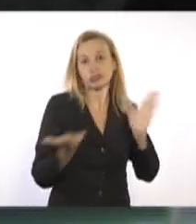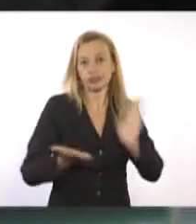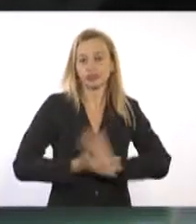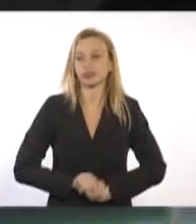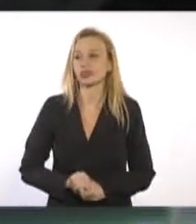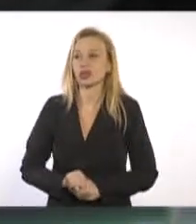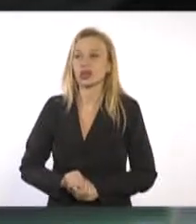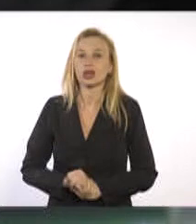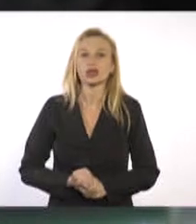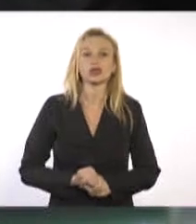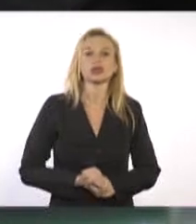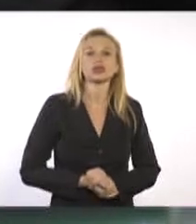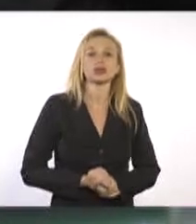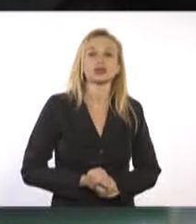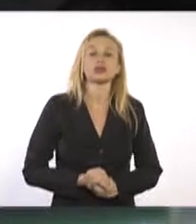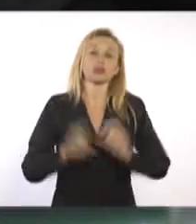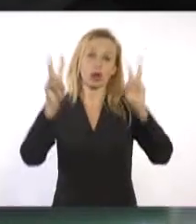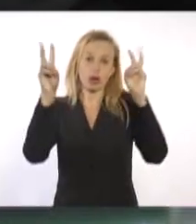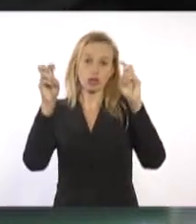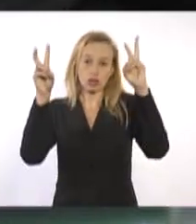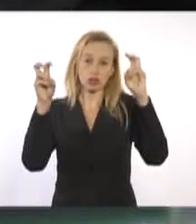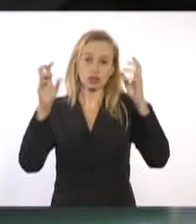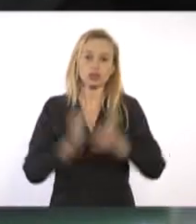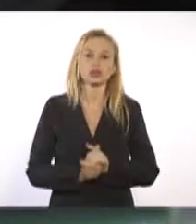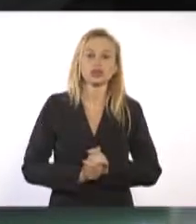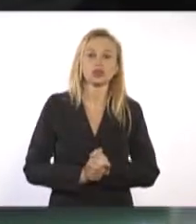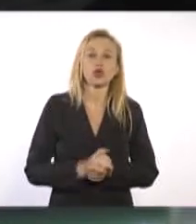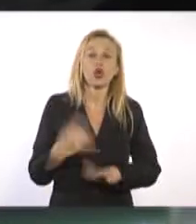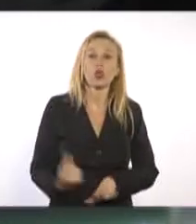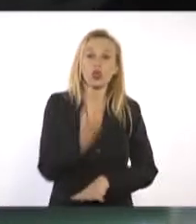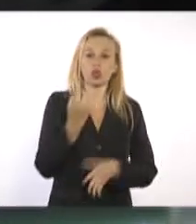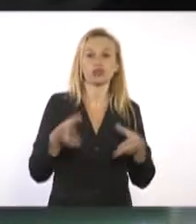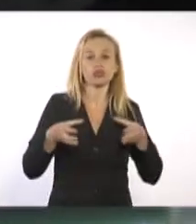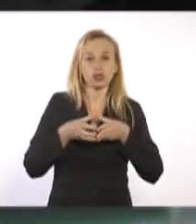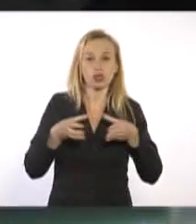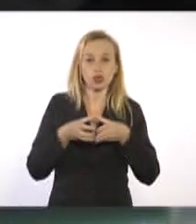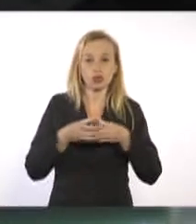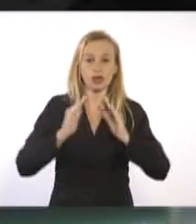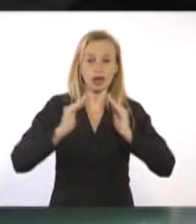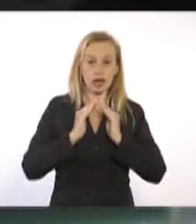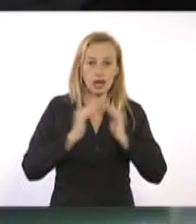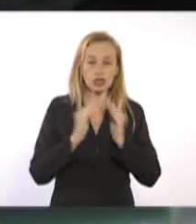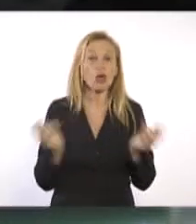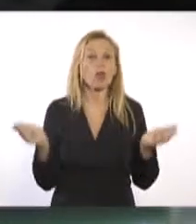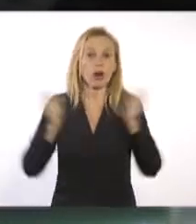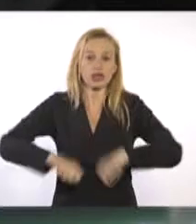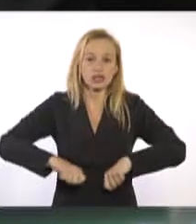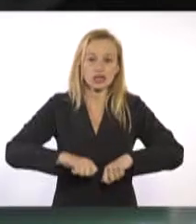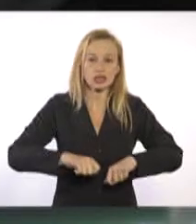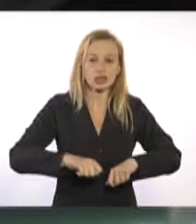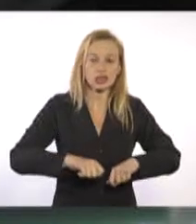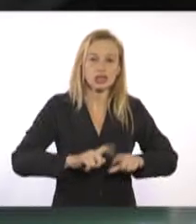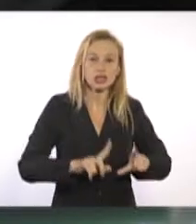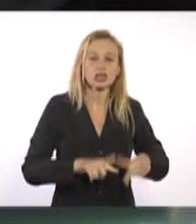Diante da matéria, eu entendo que o único órgão da Casa que tem competência para oficiar o Ministério Público é a mesa